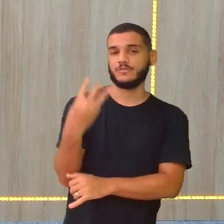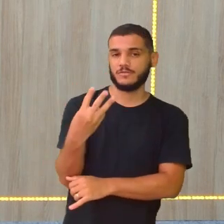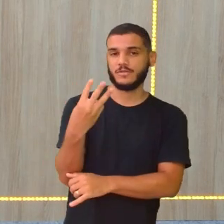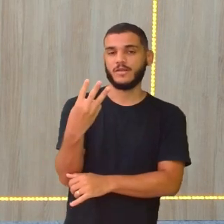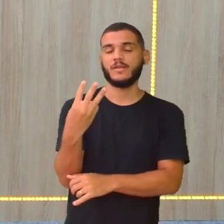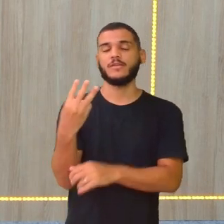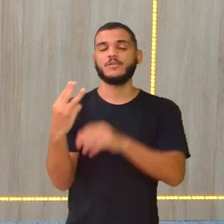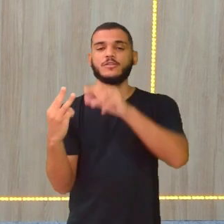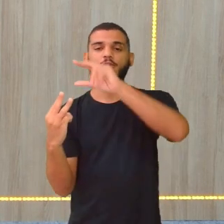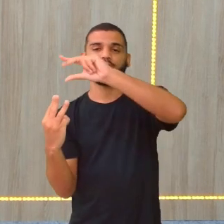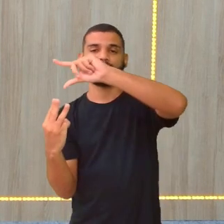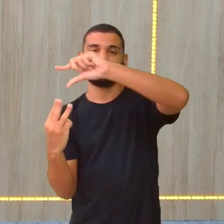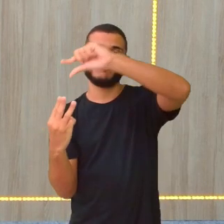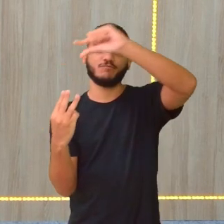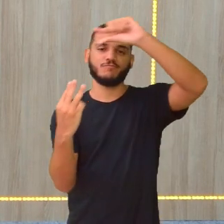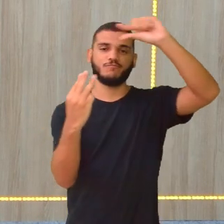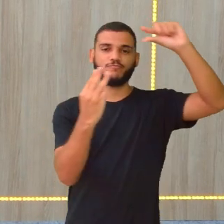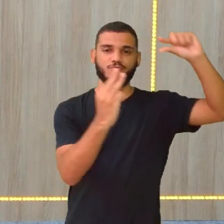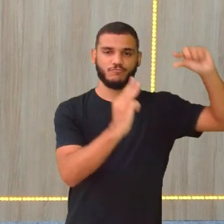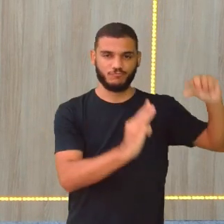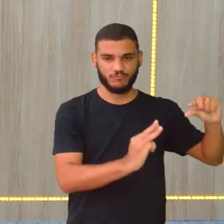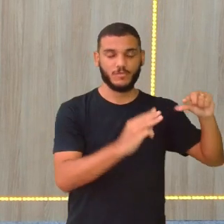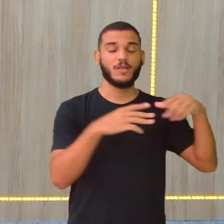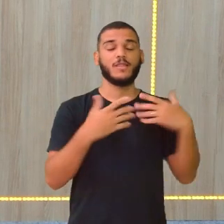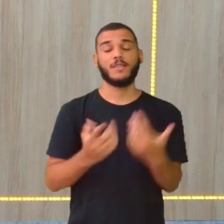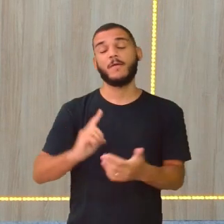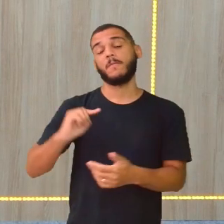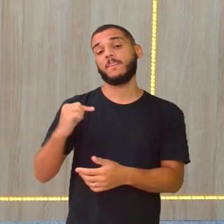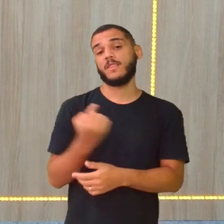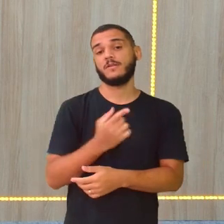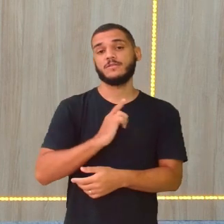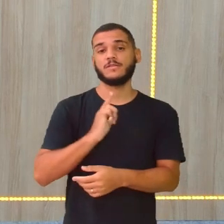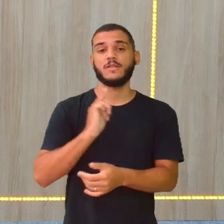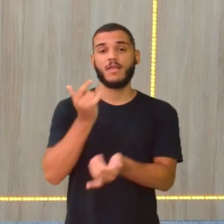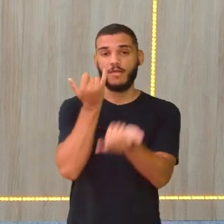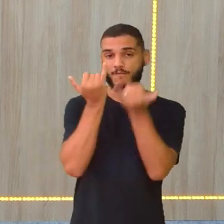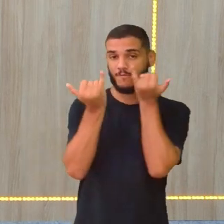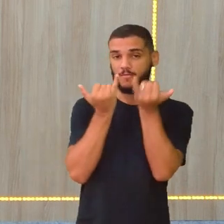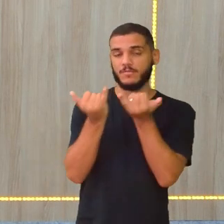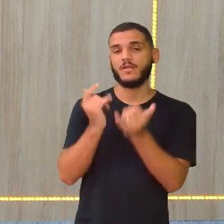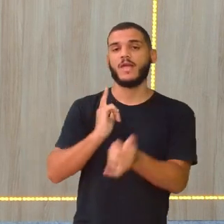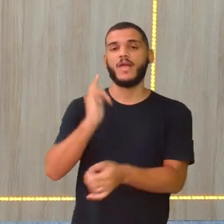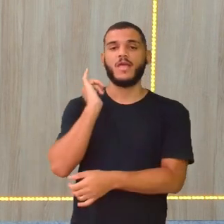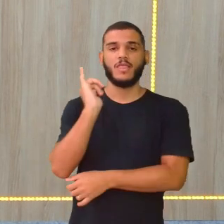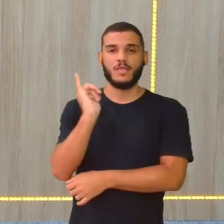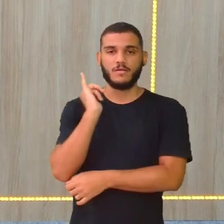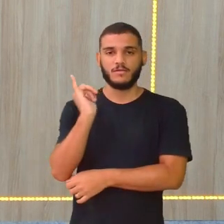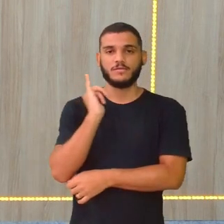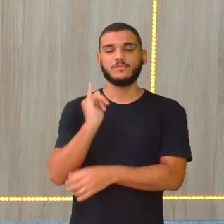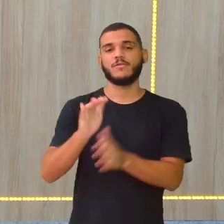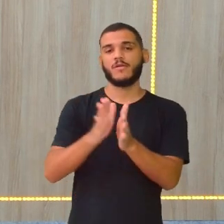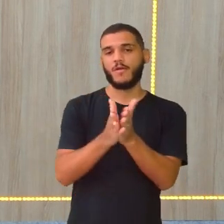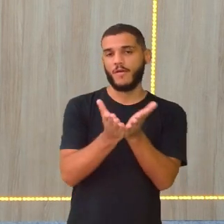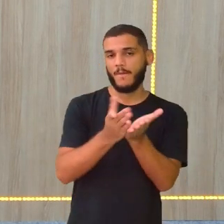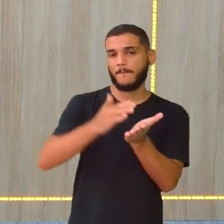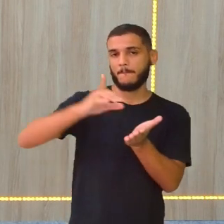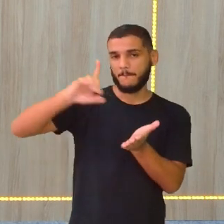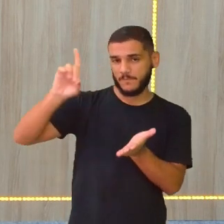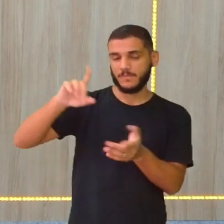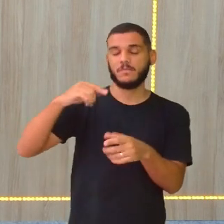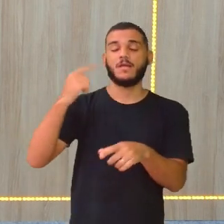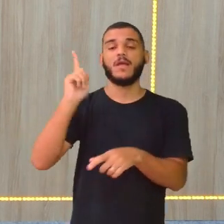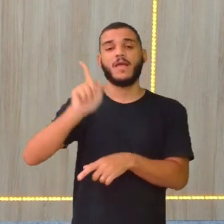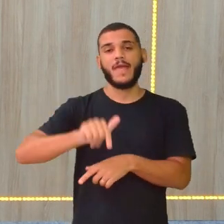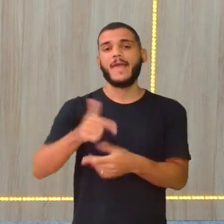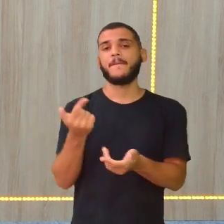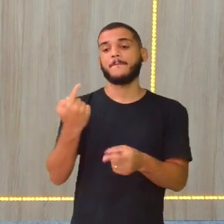para a gente informações, porque ela é uma narrativa bíblica, não é? A Bíblia é o livro mais lido no mundo